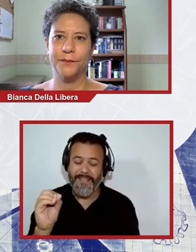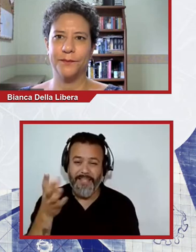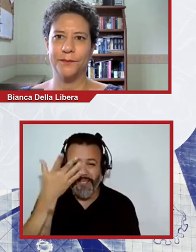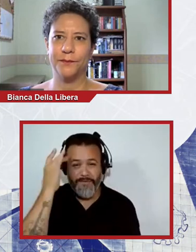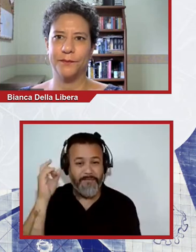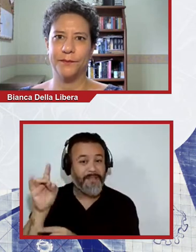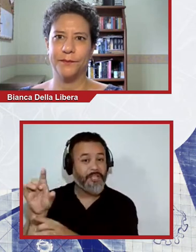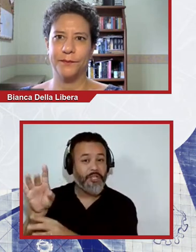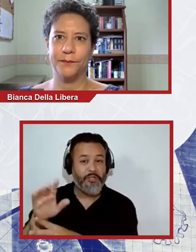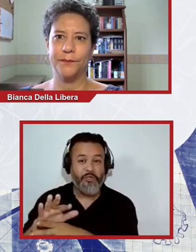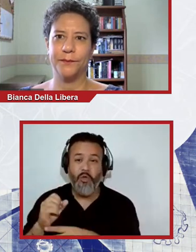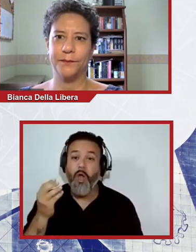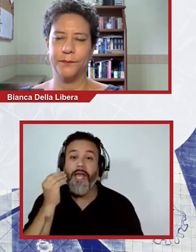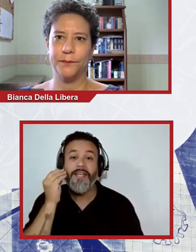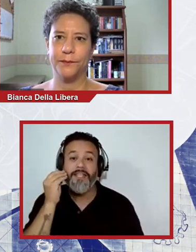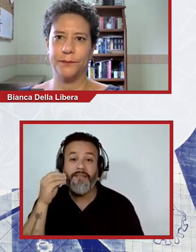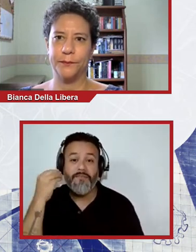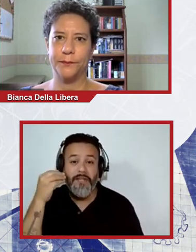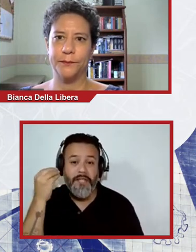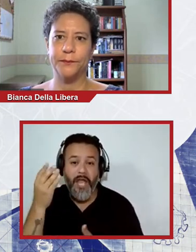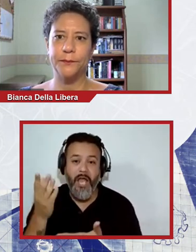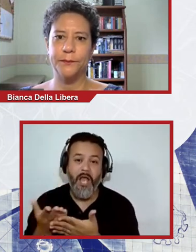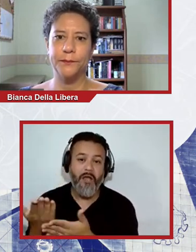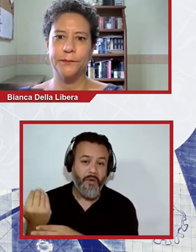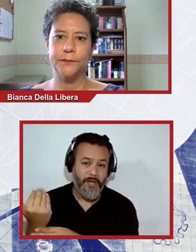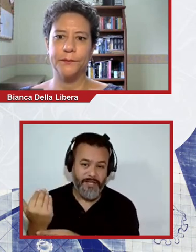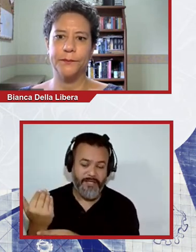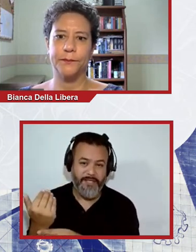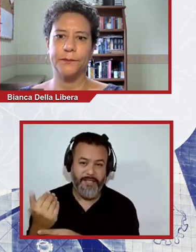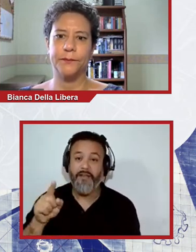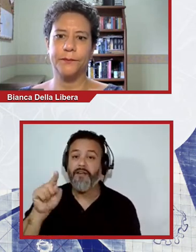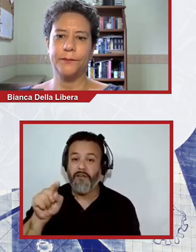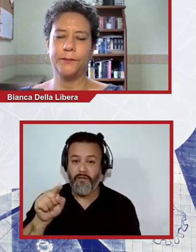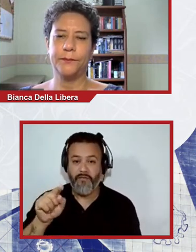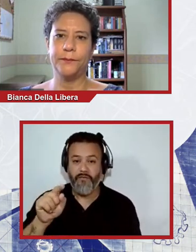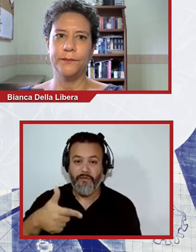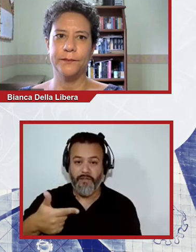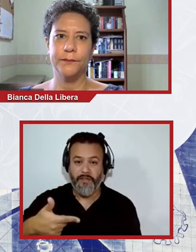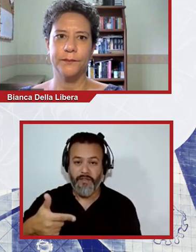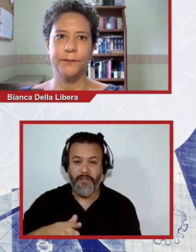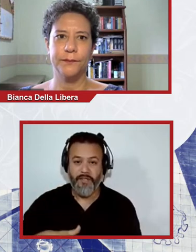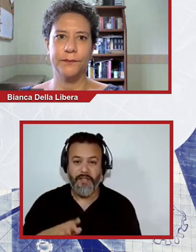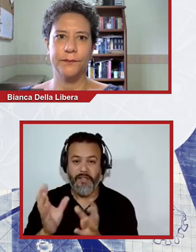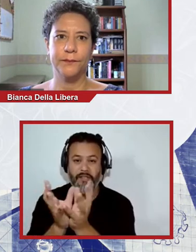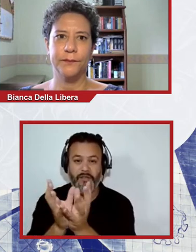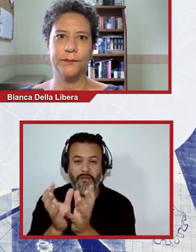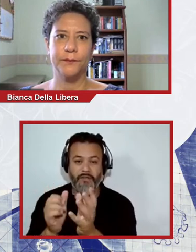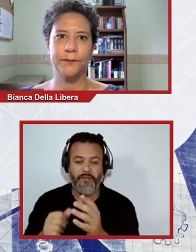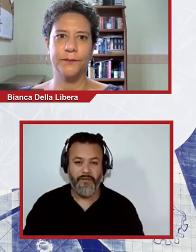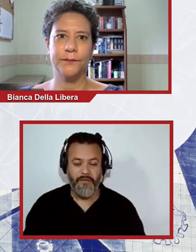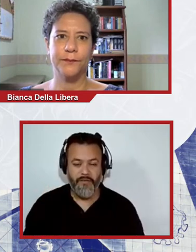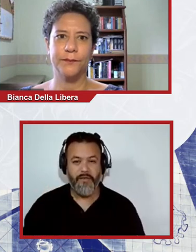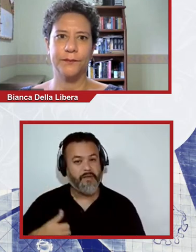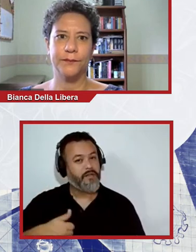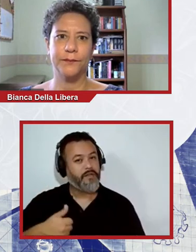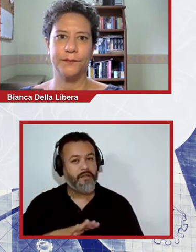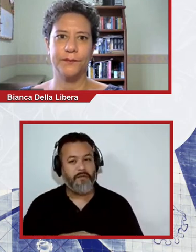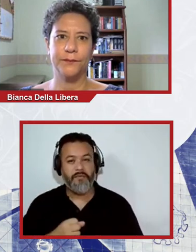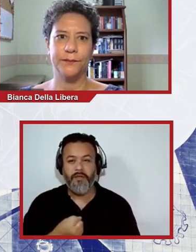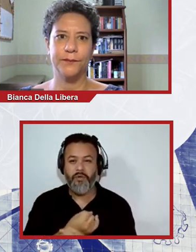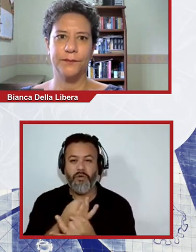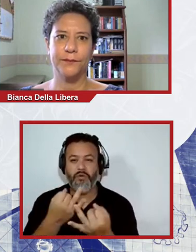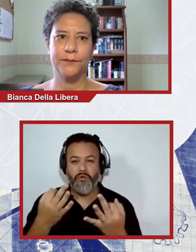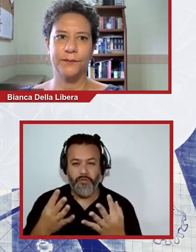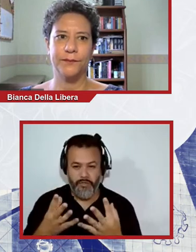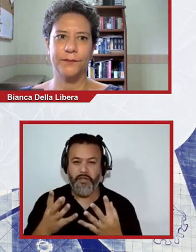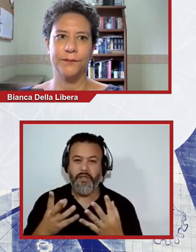turma experimental, muito experimental ainda. A primeira turma real, assim, com várias pessoas, você